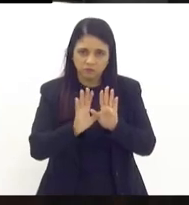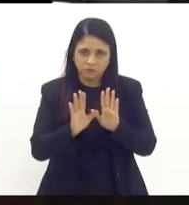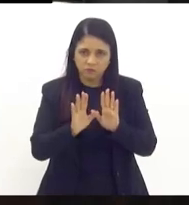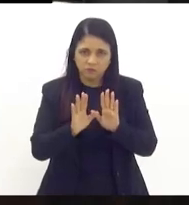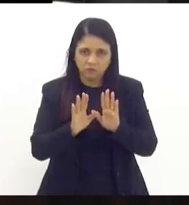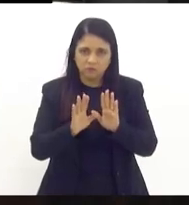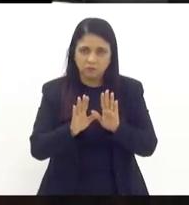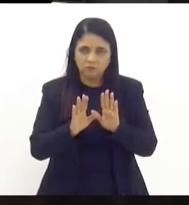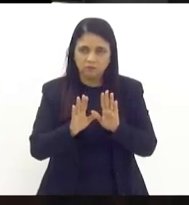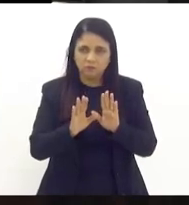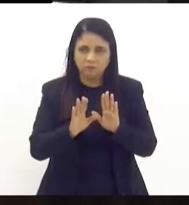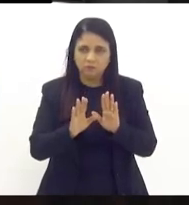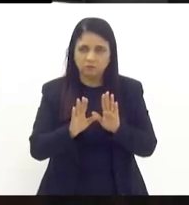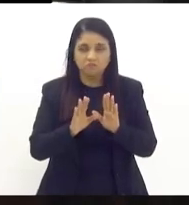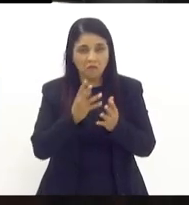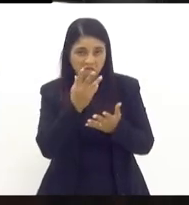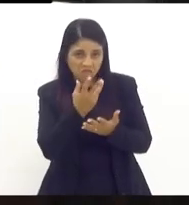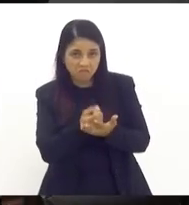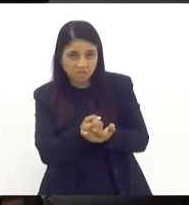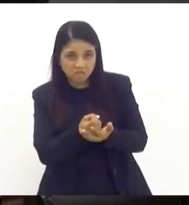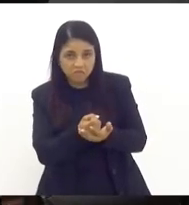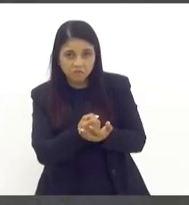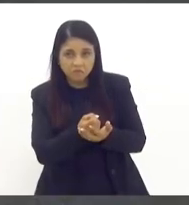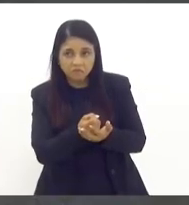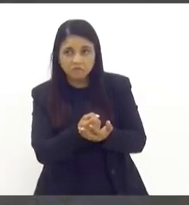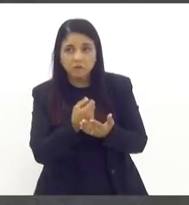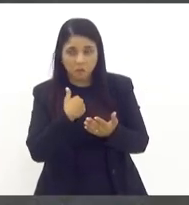a senhora parecer favorável